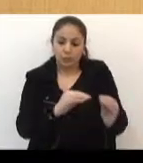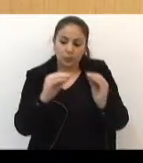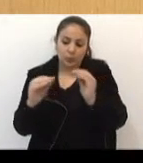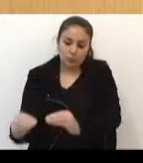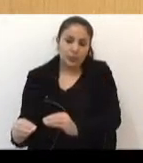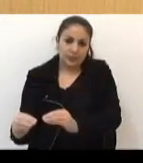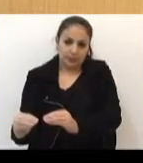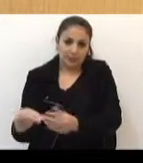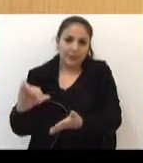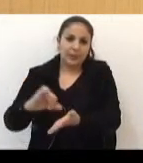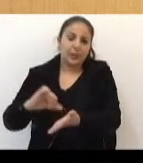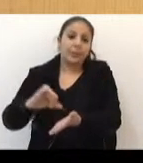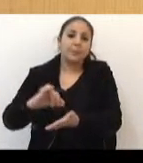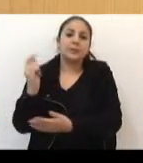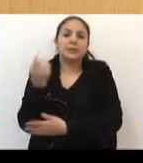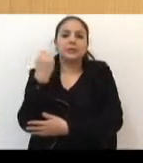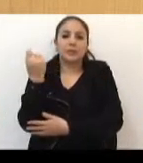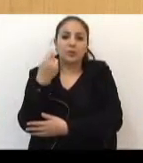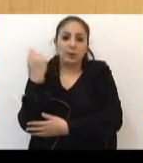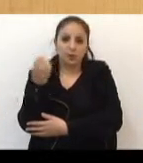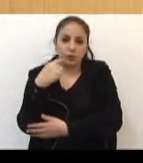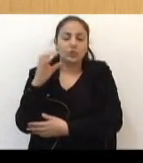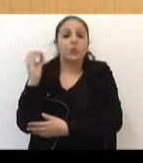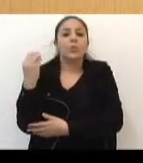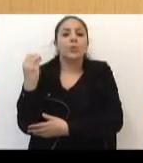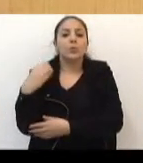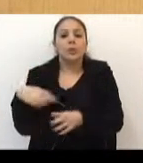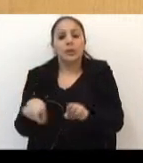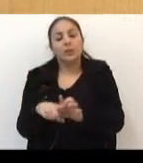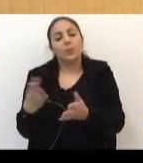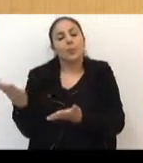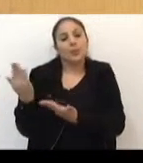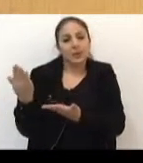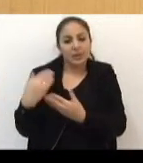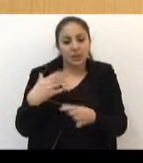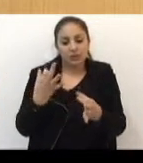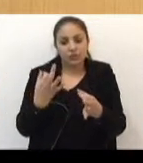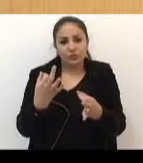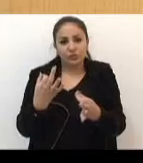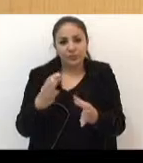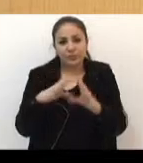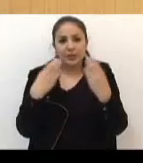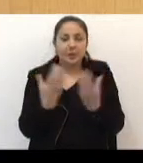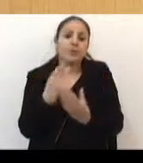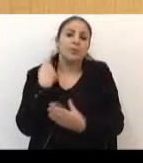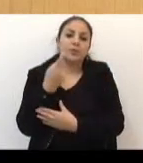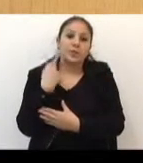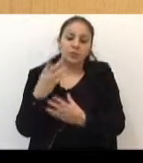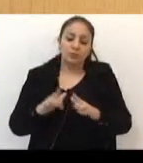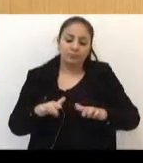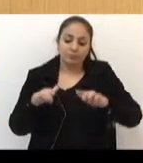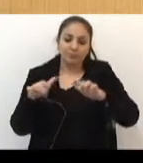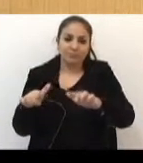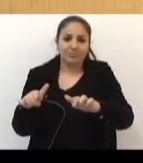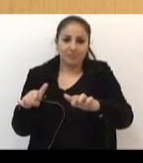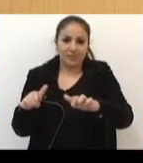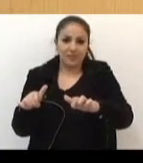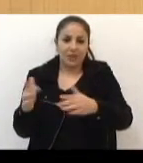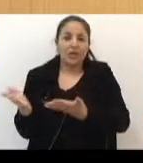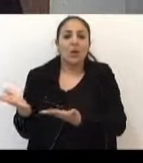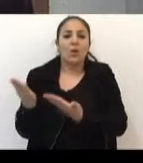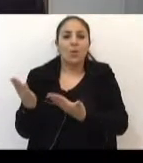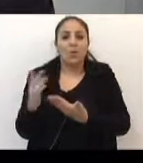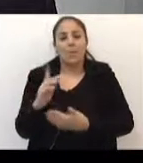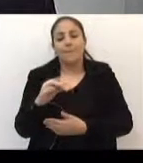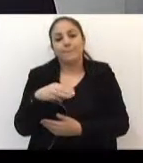ele recebeu uma homenagem da Câmara de Vereadores. O título de honra ao mérito foi entregue pelo presidente Márcio